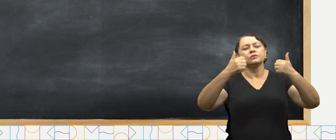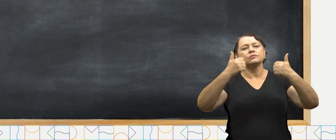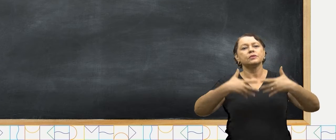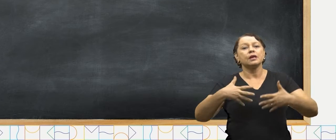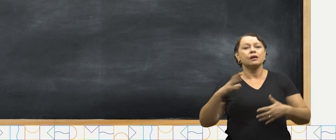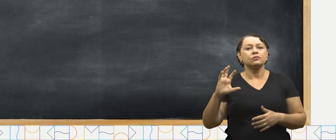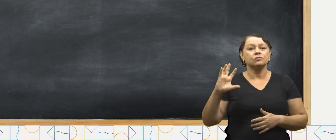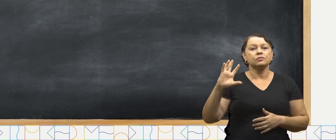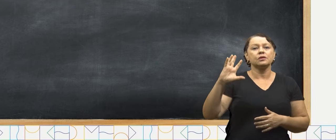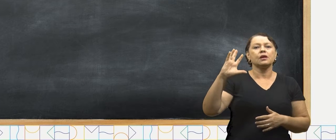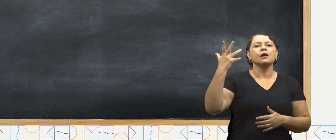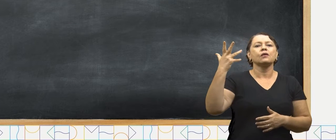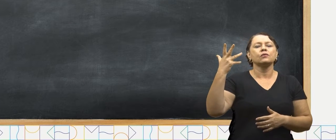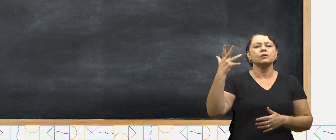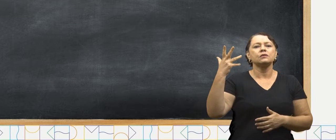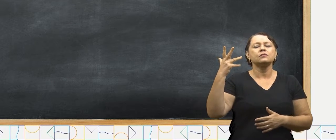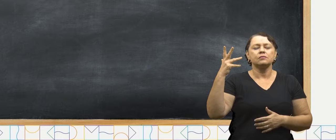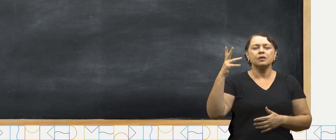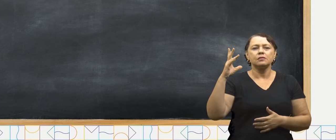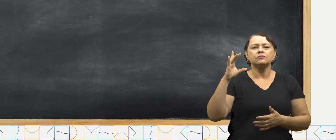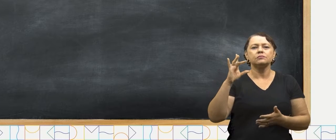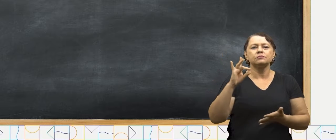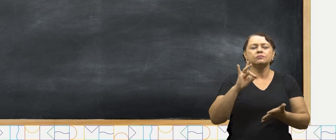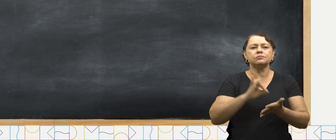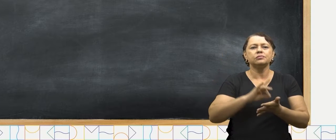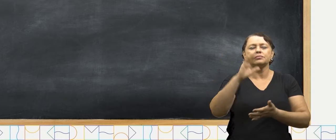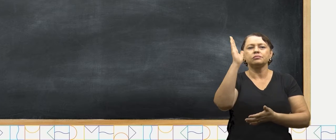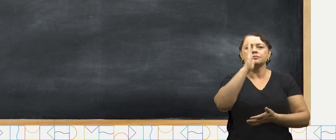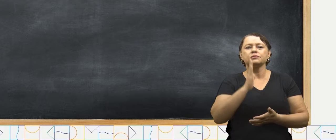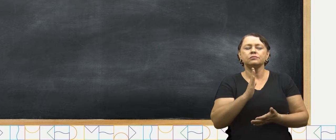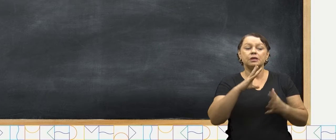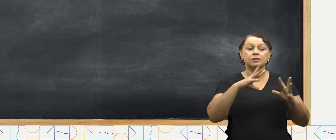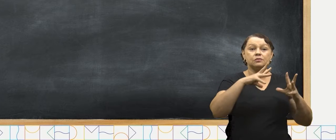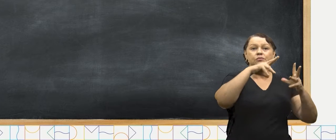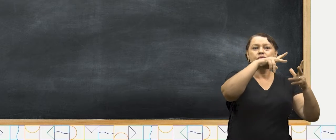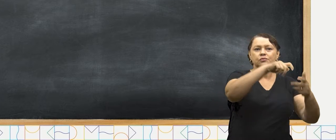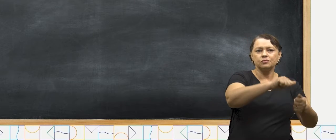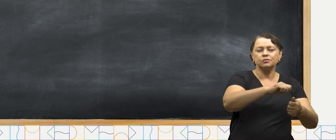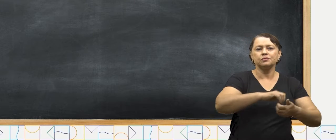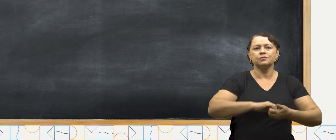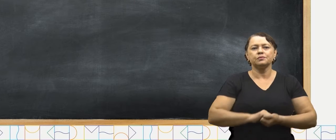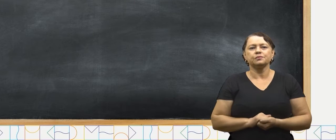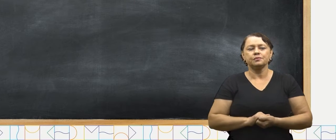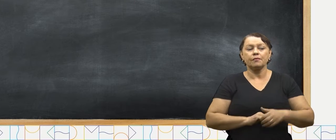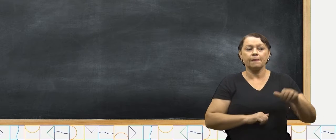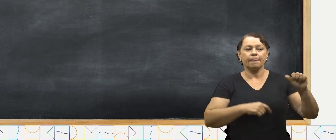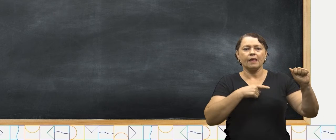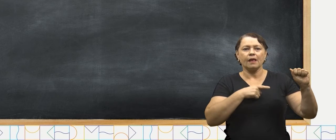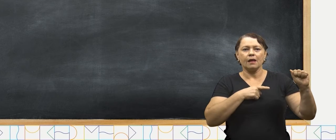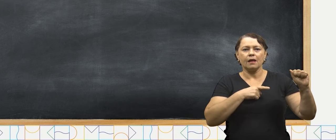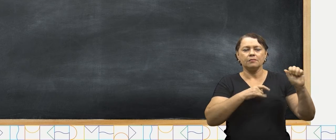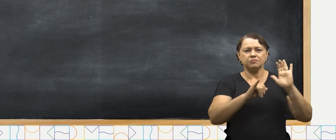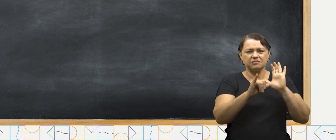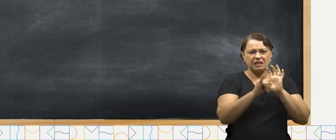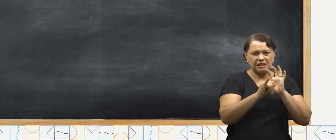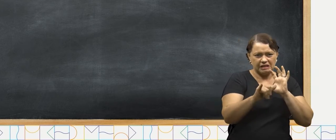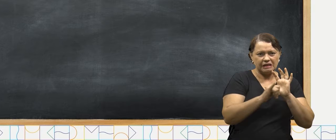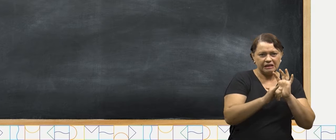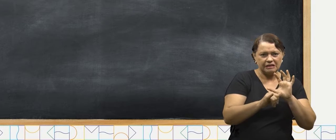sobre acontecimentos ocorridos no Brasil e no mundo. Letra